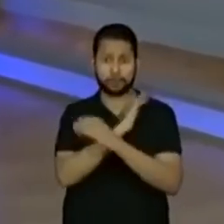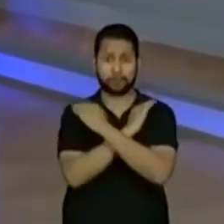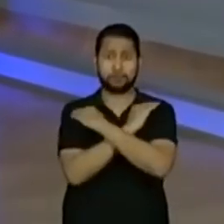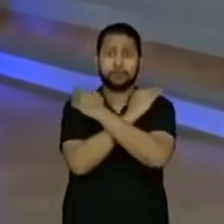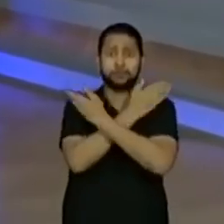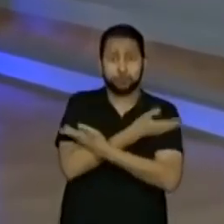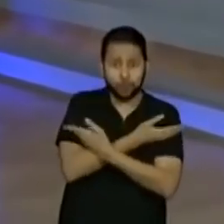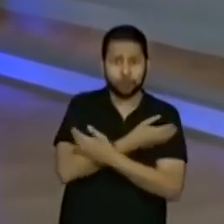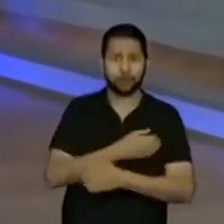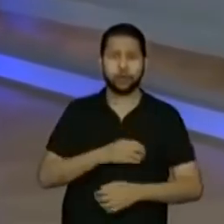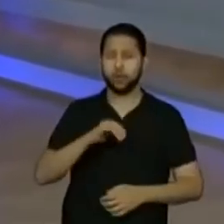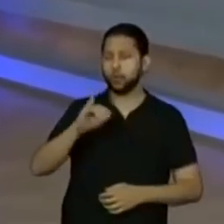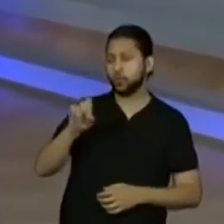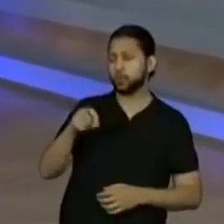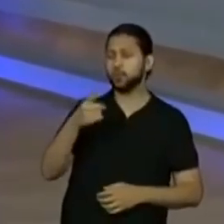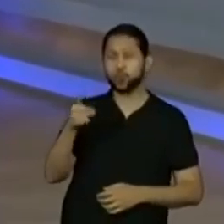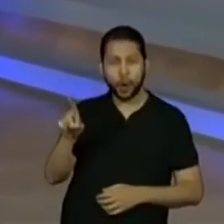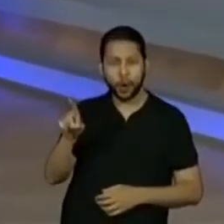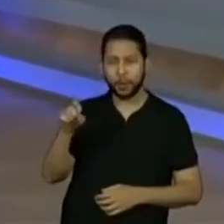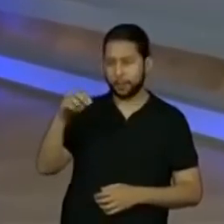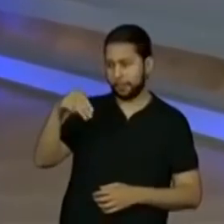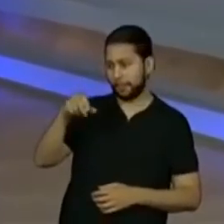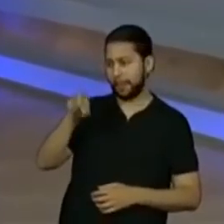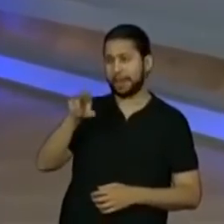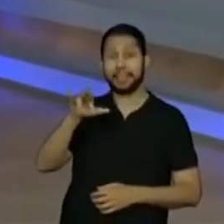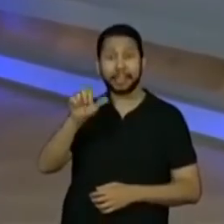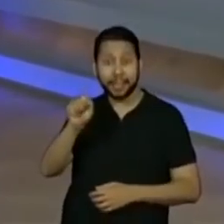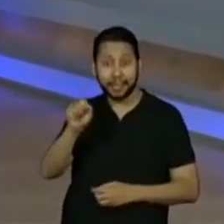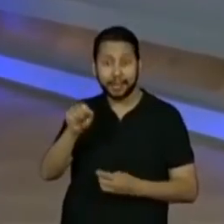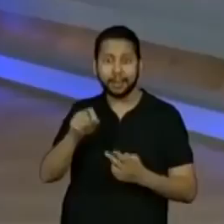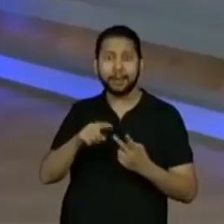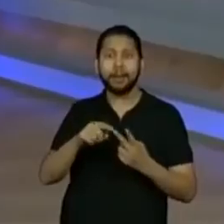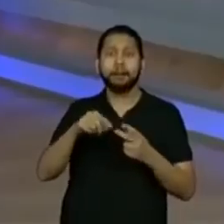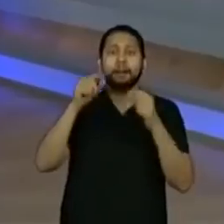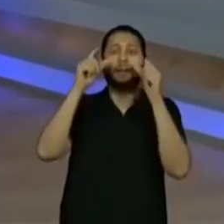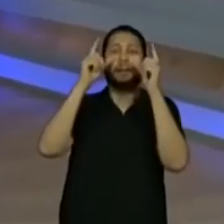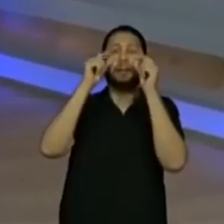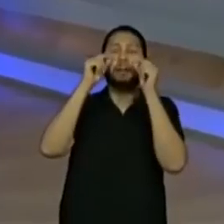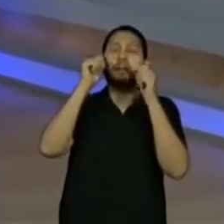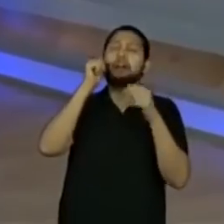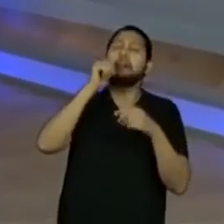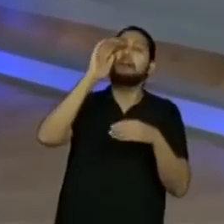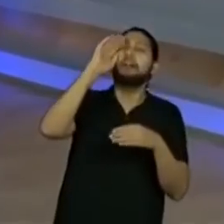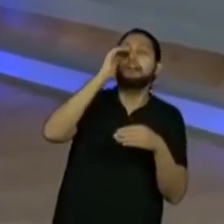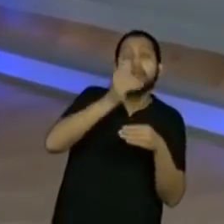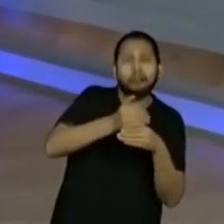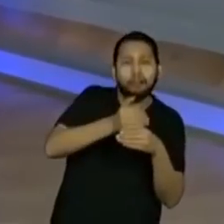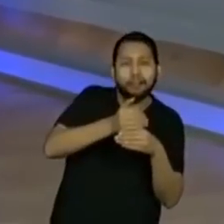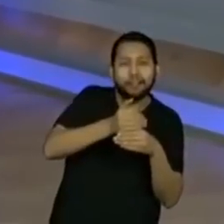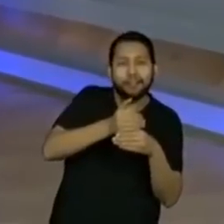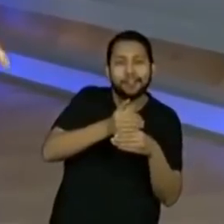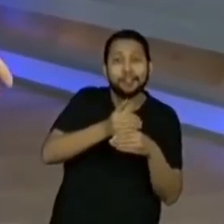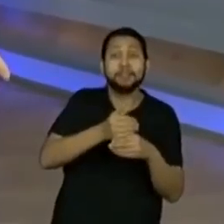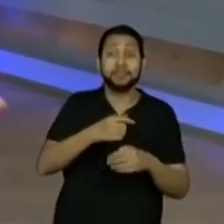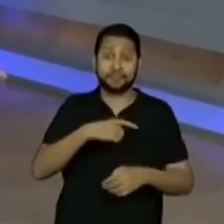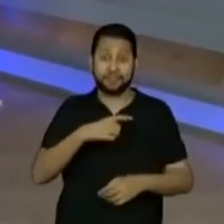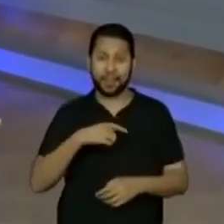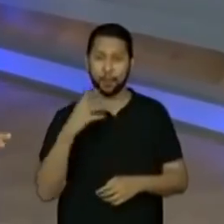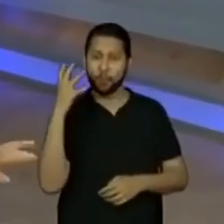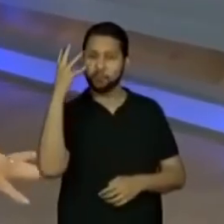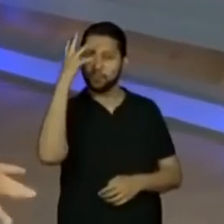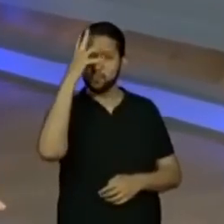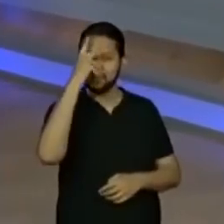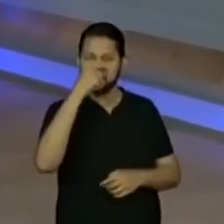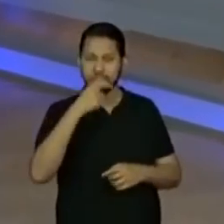João e Maria, A Bela Adormecida, A Bela e a Fera. Mas essa é uma história que eu suponho